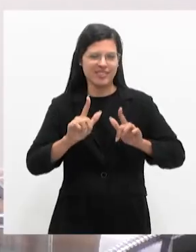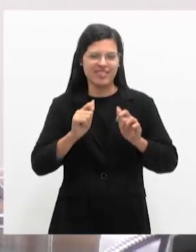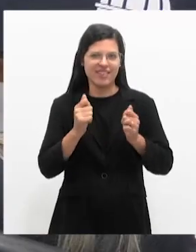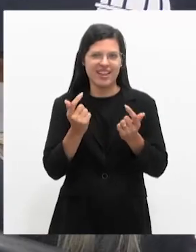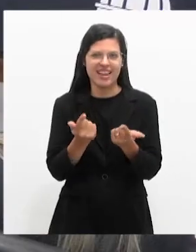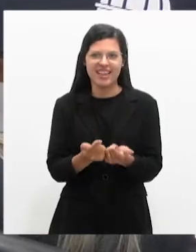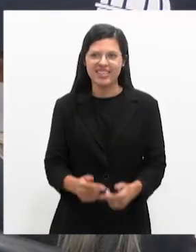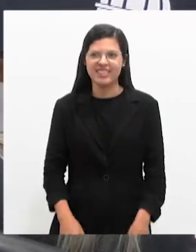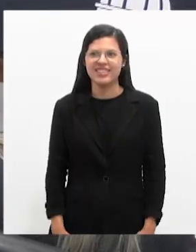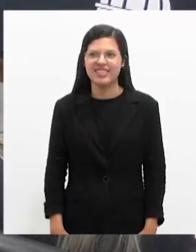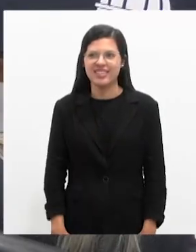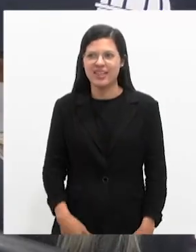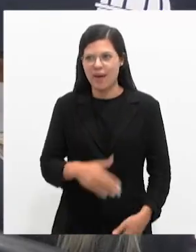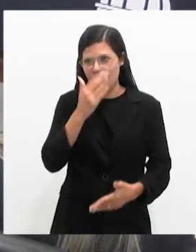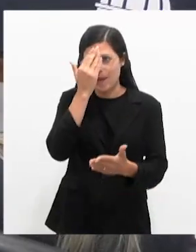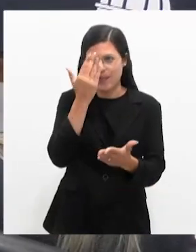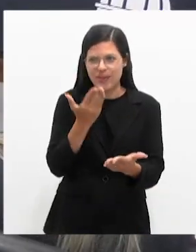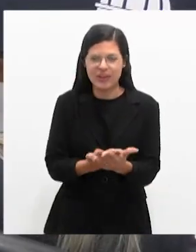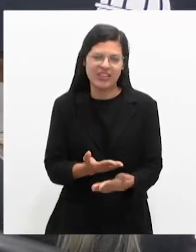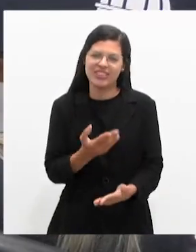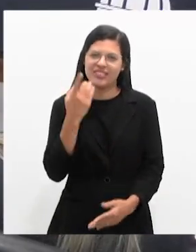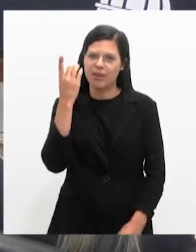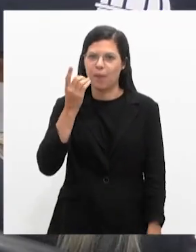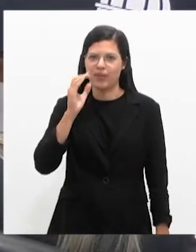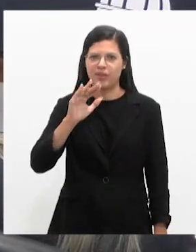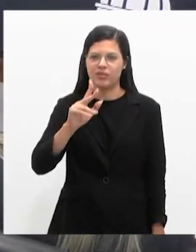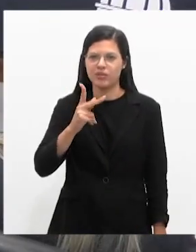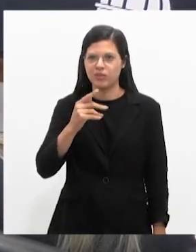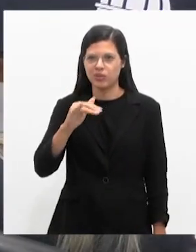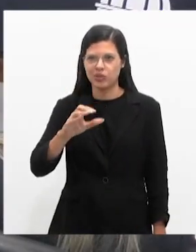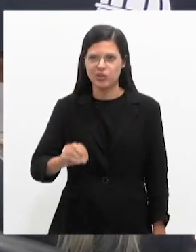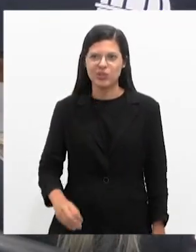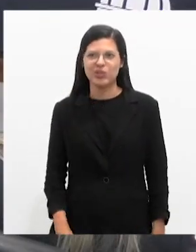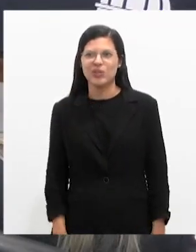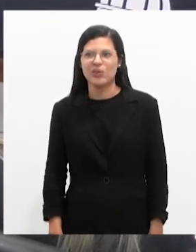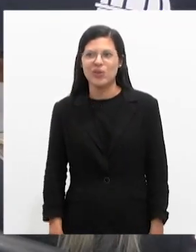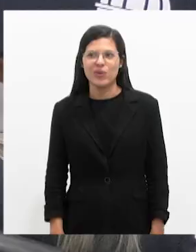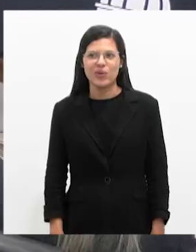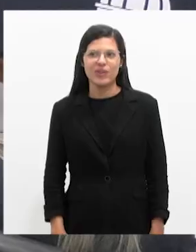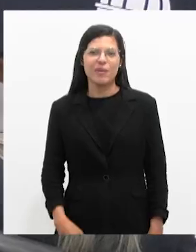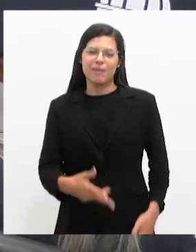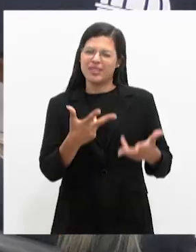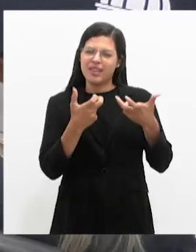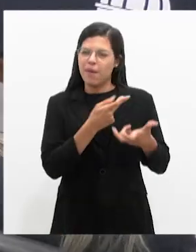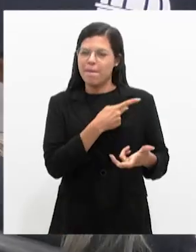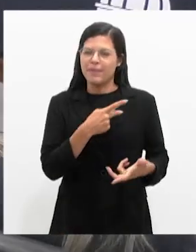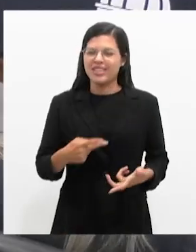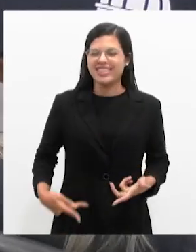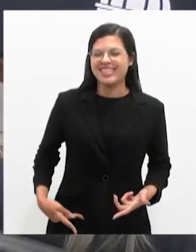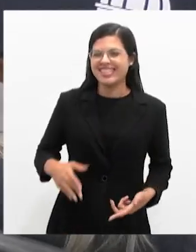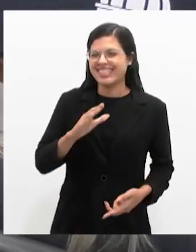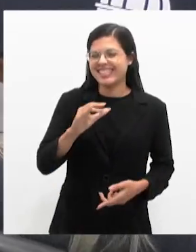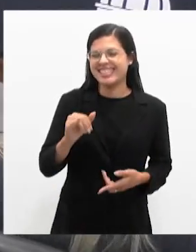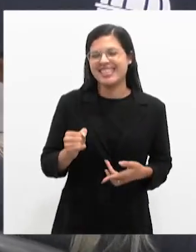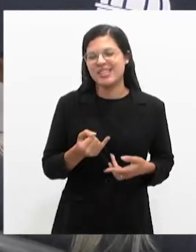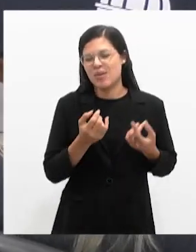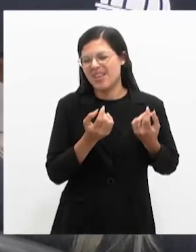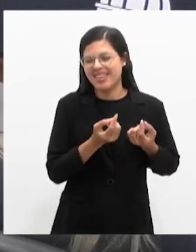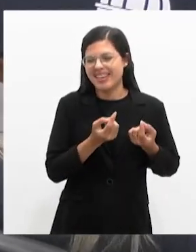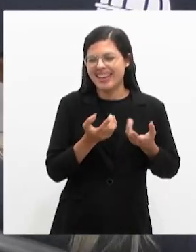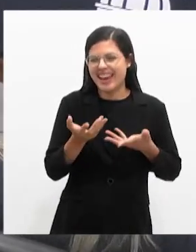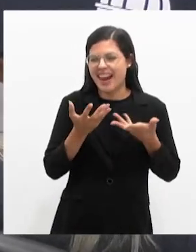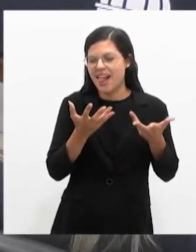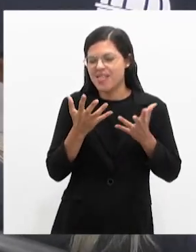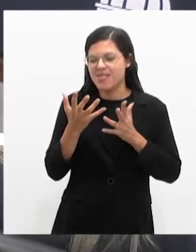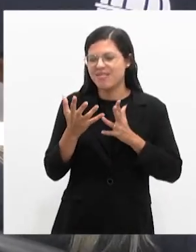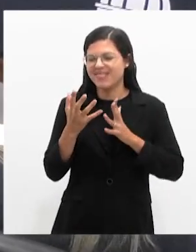Chico. É para o senhor ver, a intriga da oposição do presidente da CCJ é muito grande. Então, obrigado,